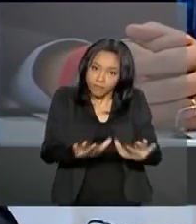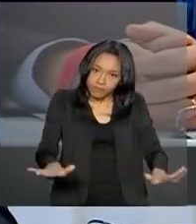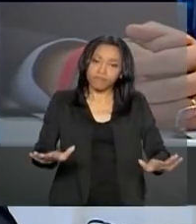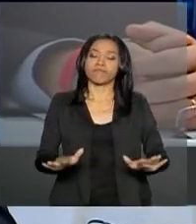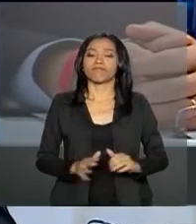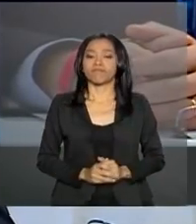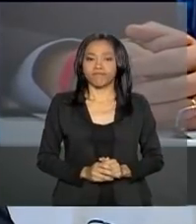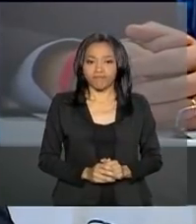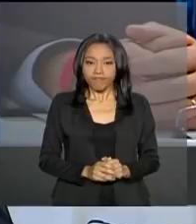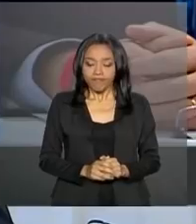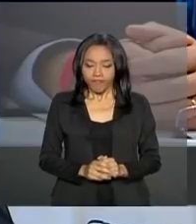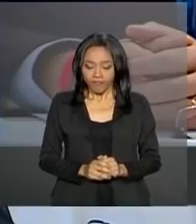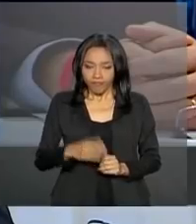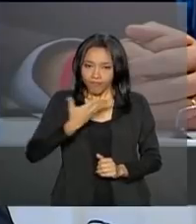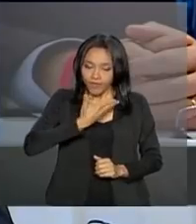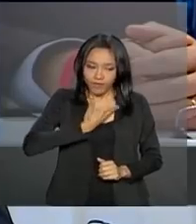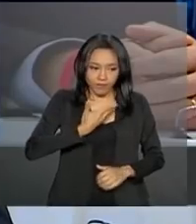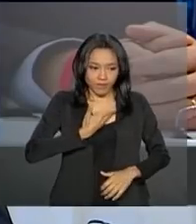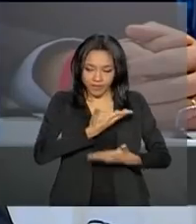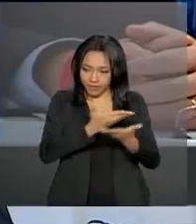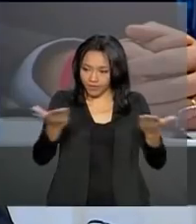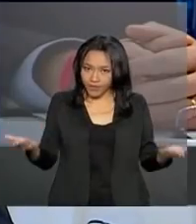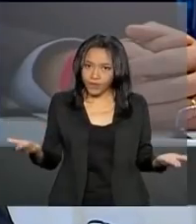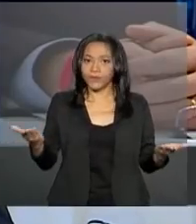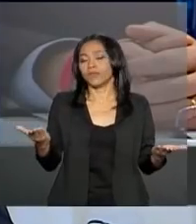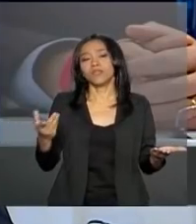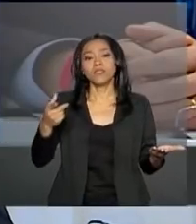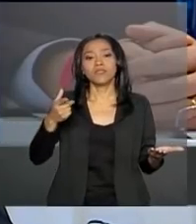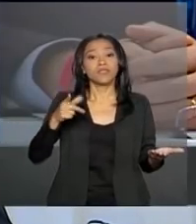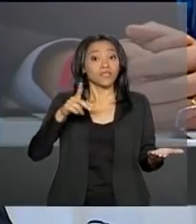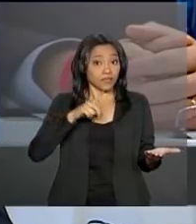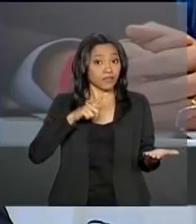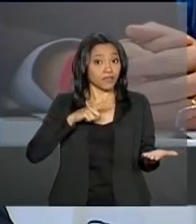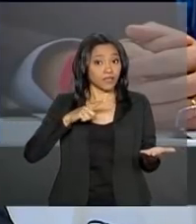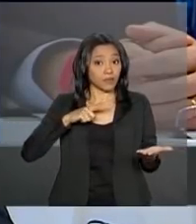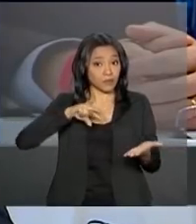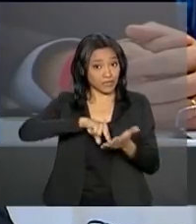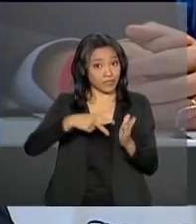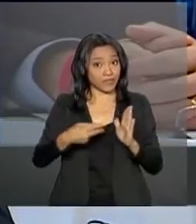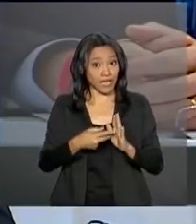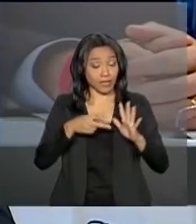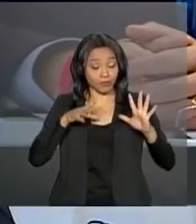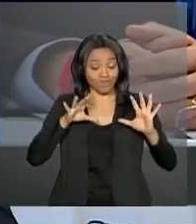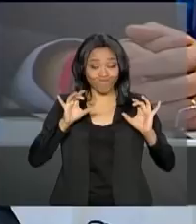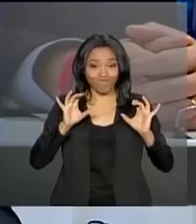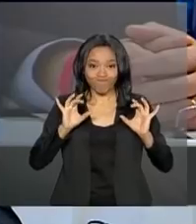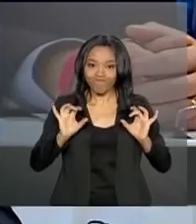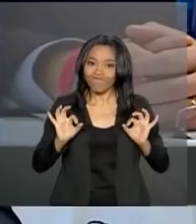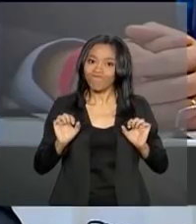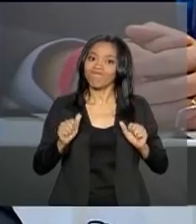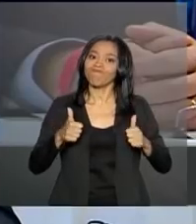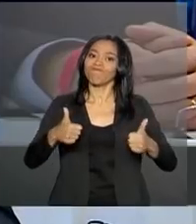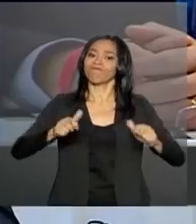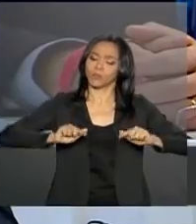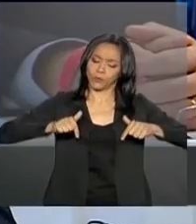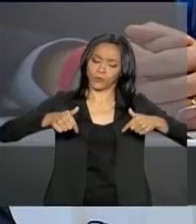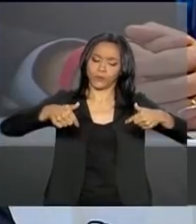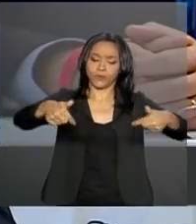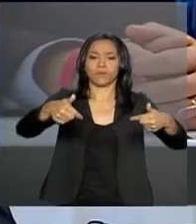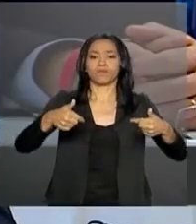meus colegas que damos o sentido e deve orientar o brics o sentido de desenvolvimento